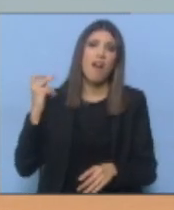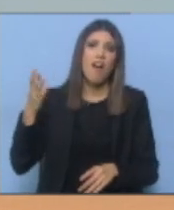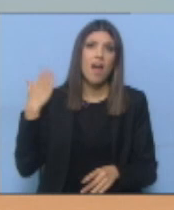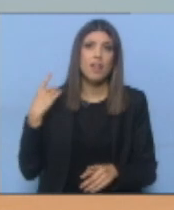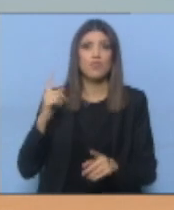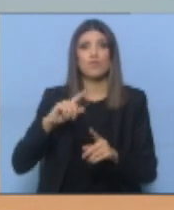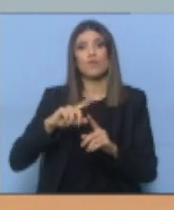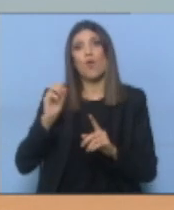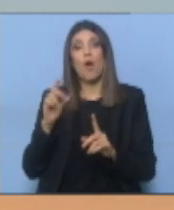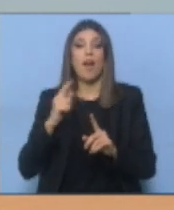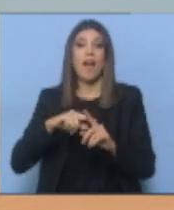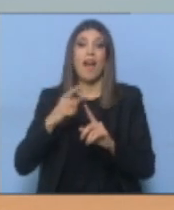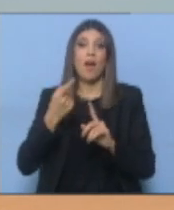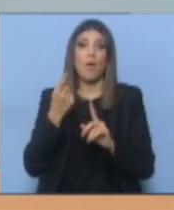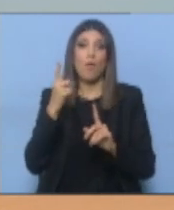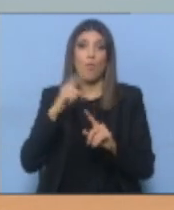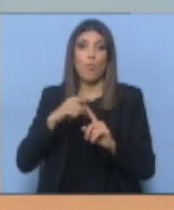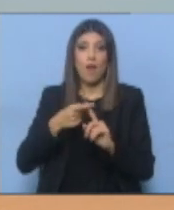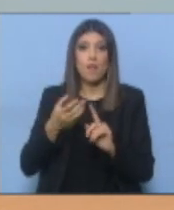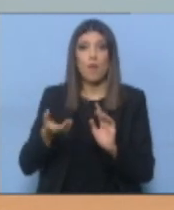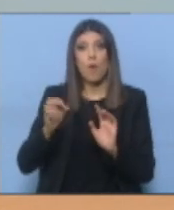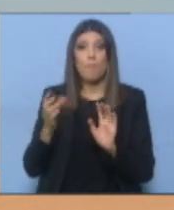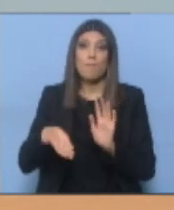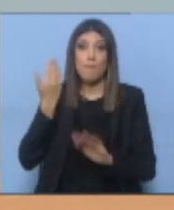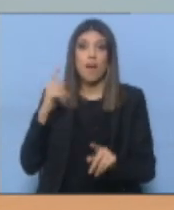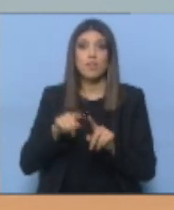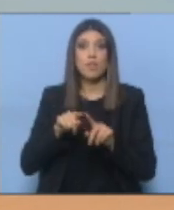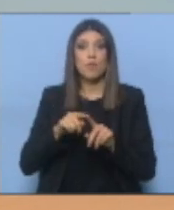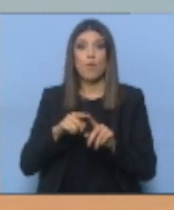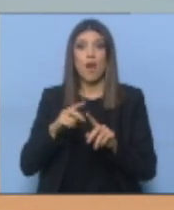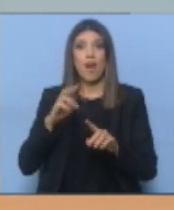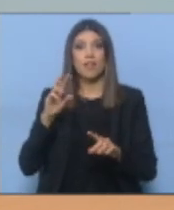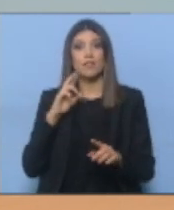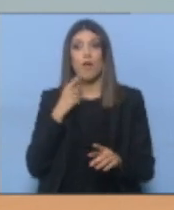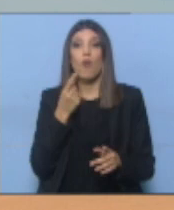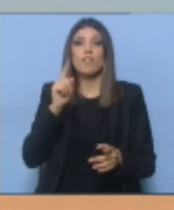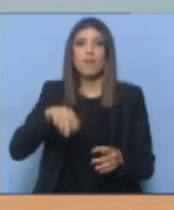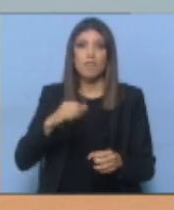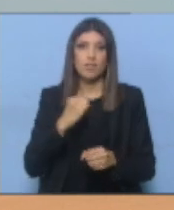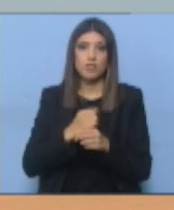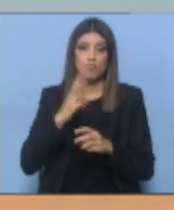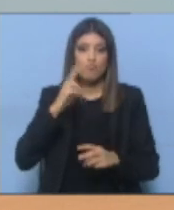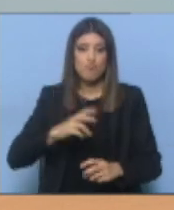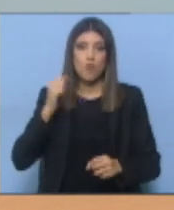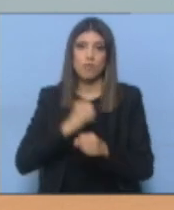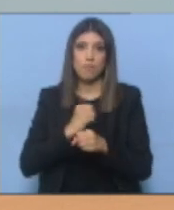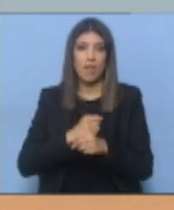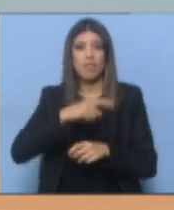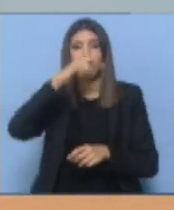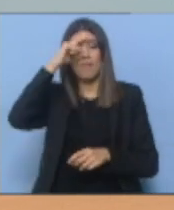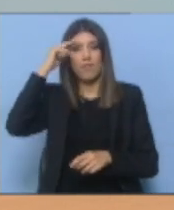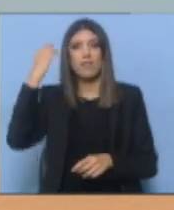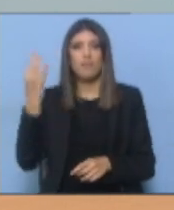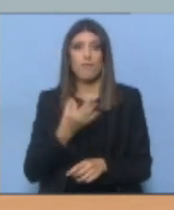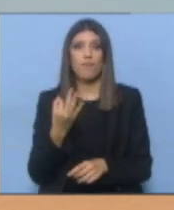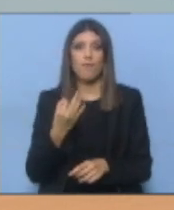1 ano. E por isso, essas pessoas continuam a ter uma grande dificuldade no regresso ao mercado de trabalho. Nós temos alguns testemunhos, inclusive, no